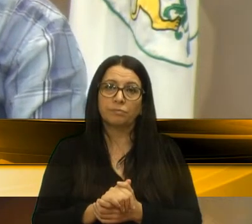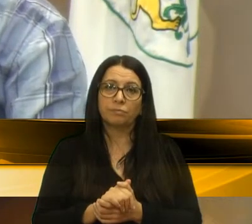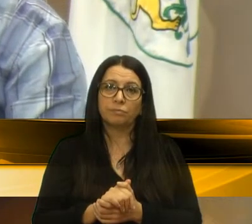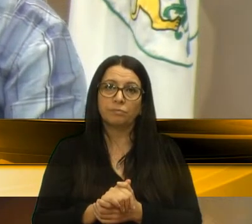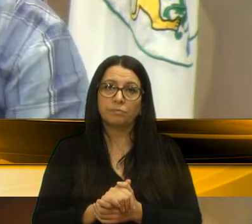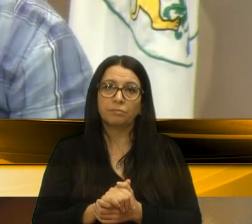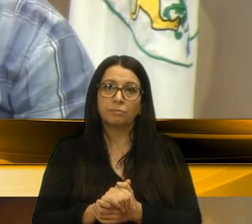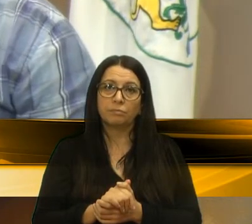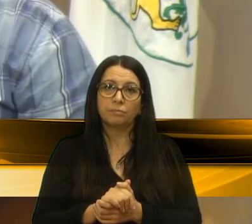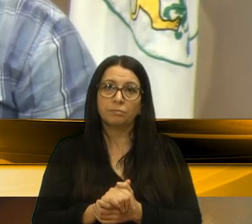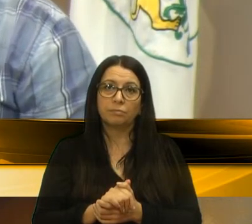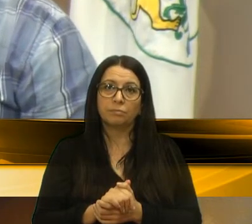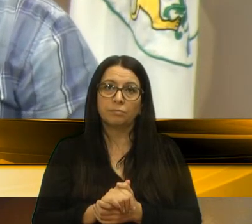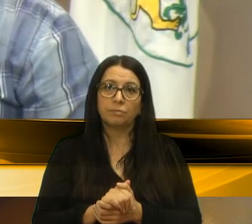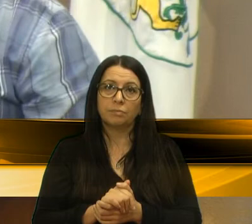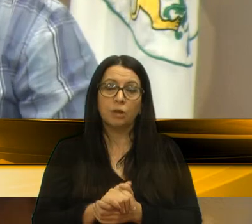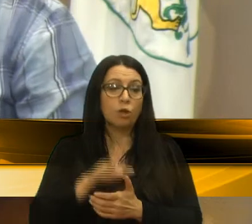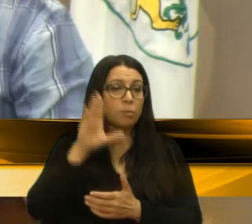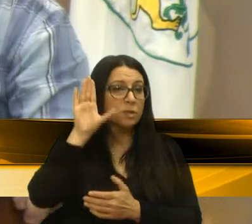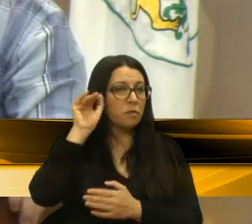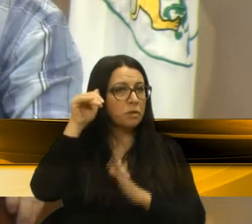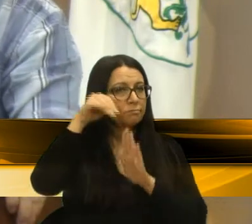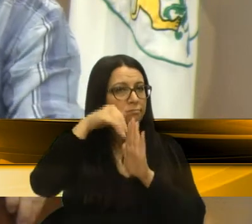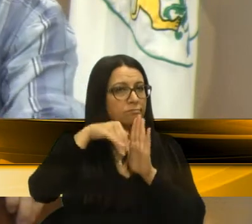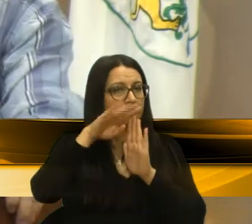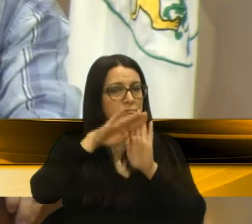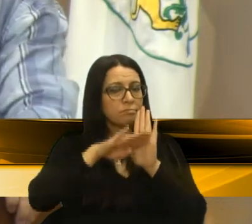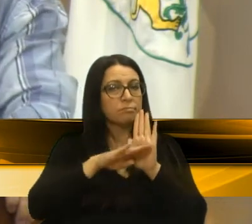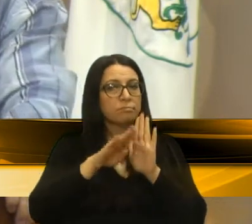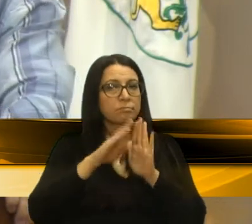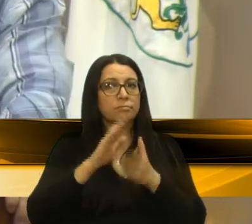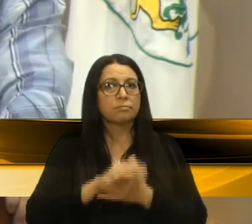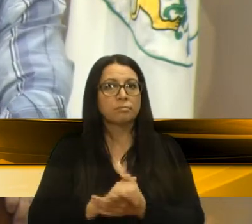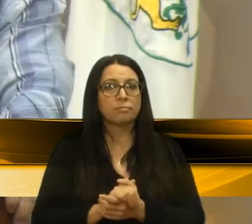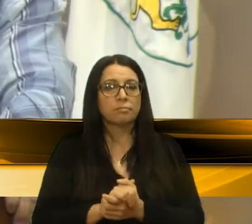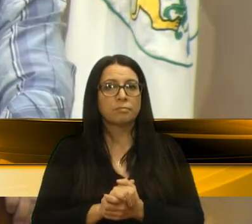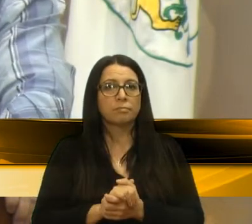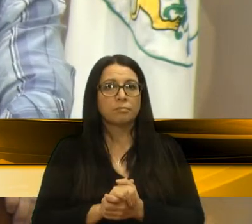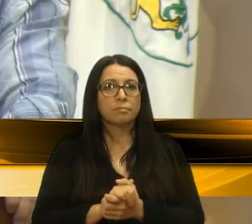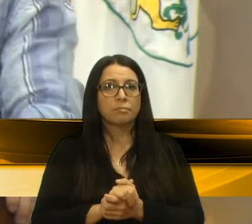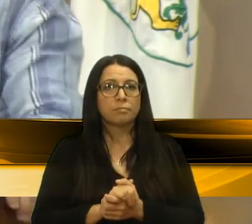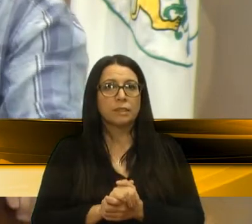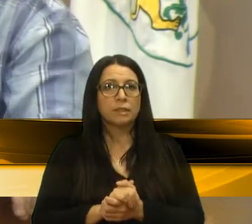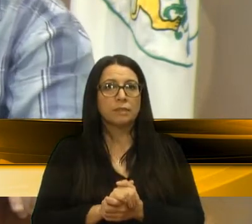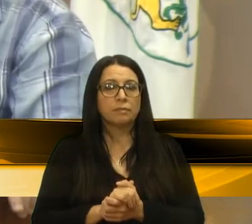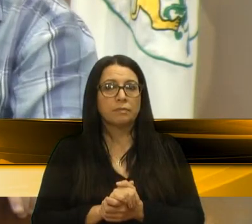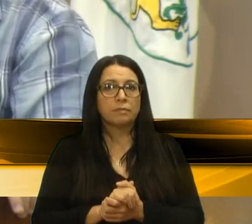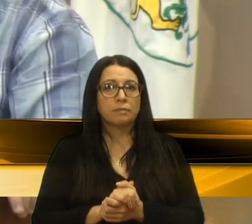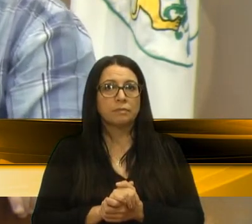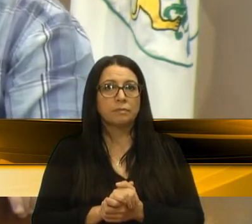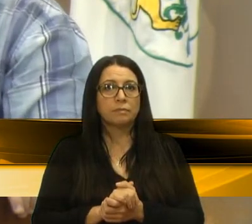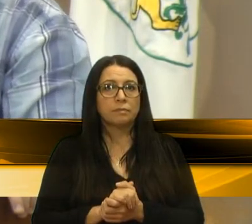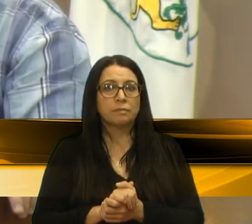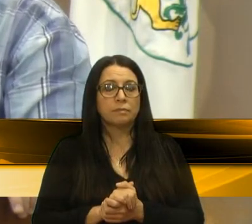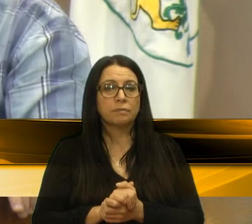essas observações é e dizendo que